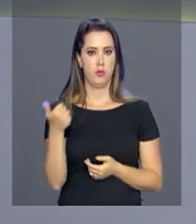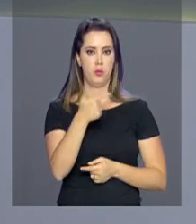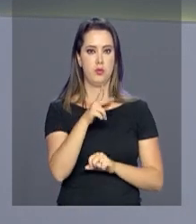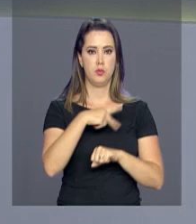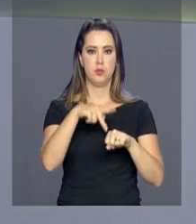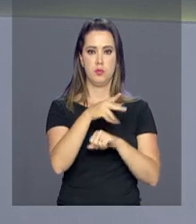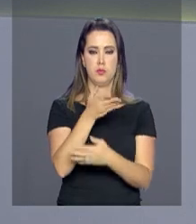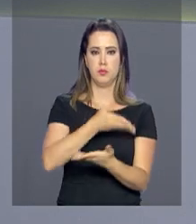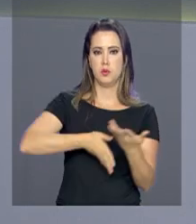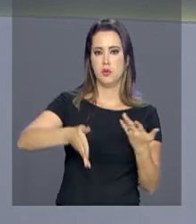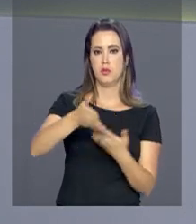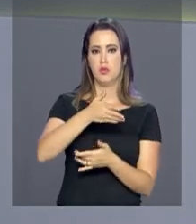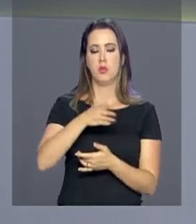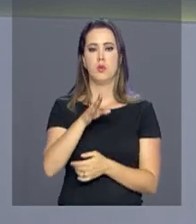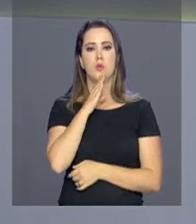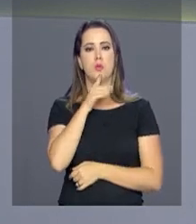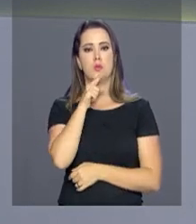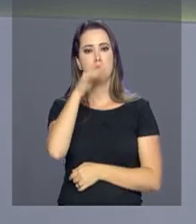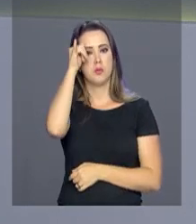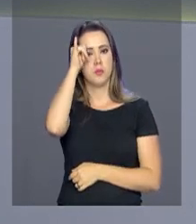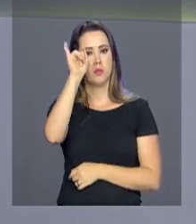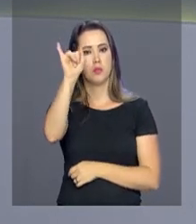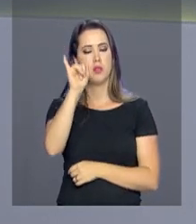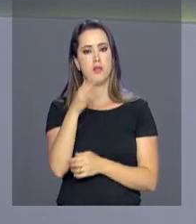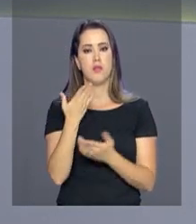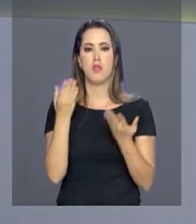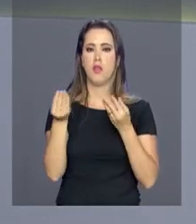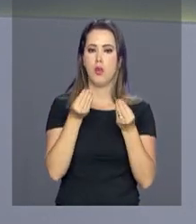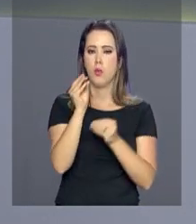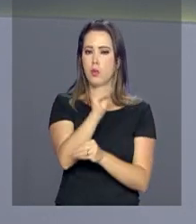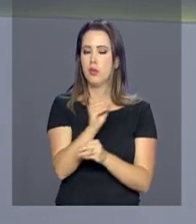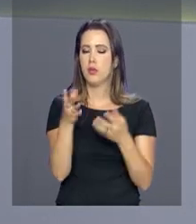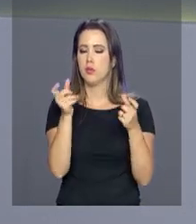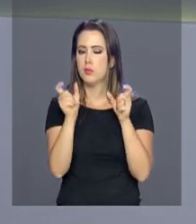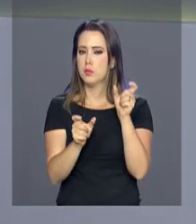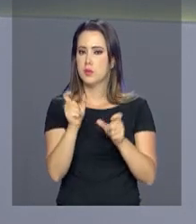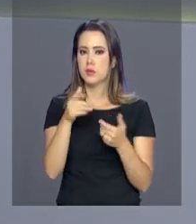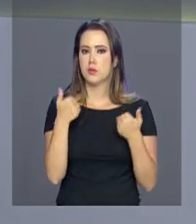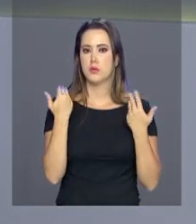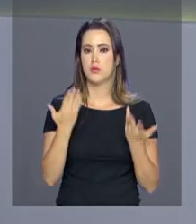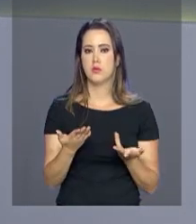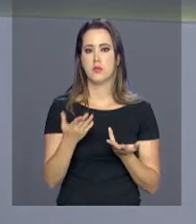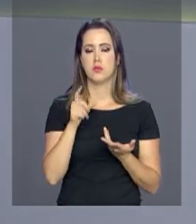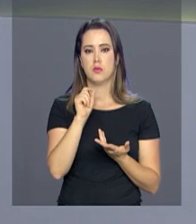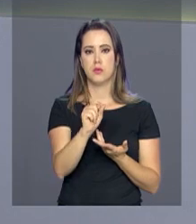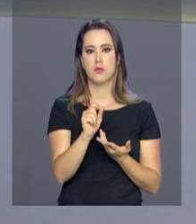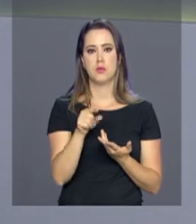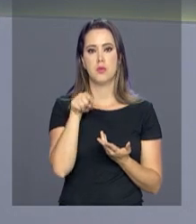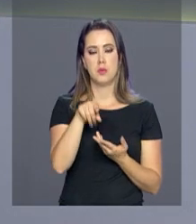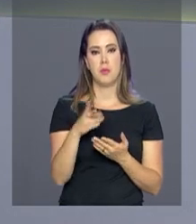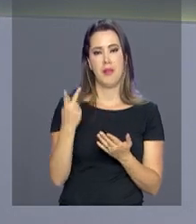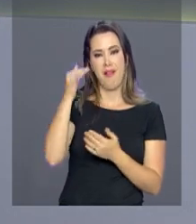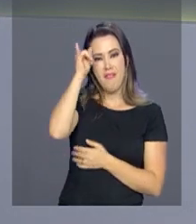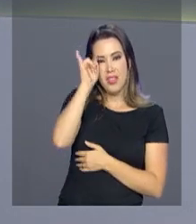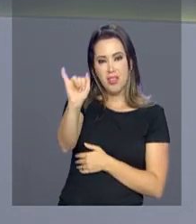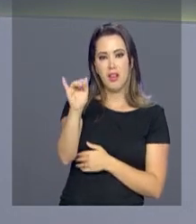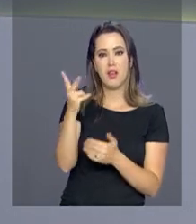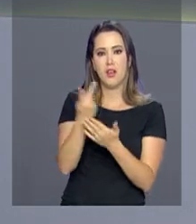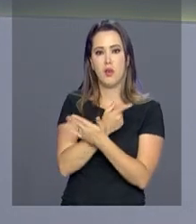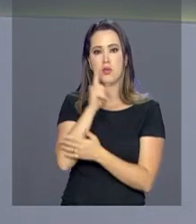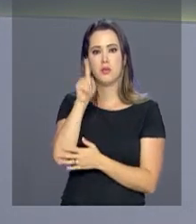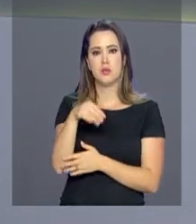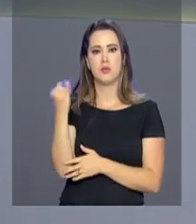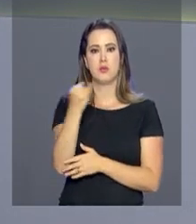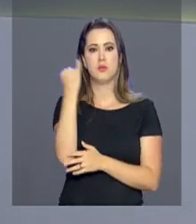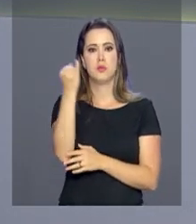trocar conhecimentos sobre prevenção e cuidados com o paciente para evitar esse evento sério de saúde é fundamental